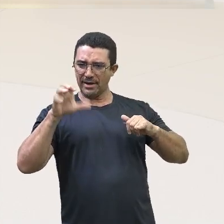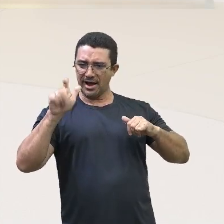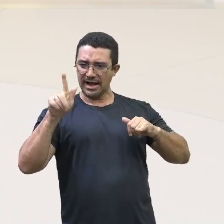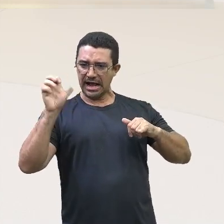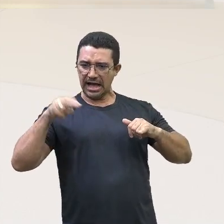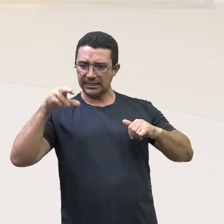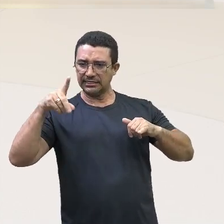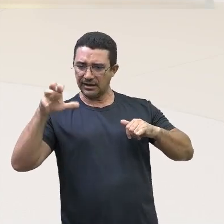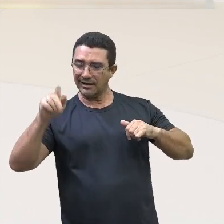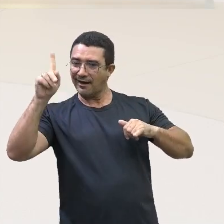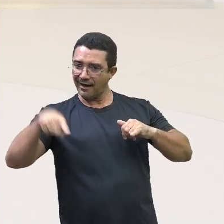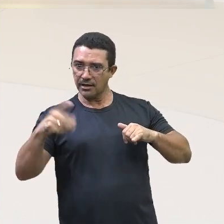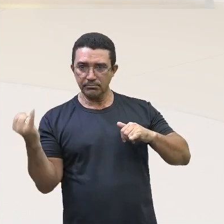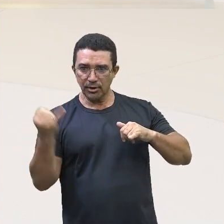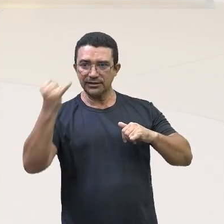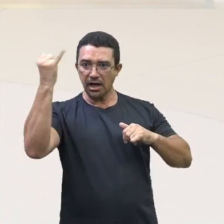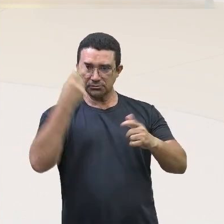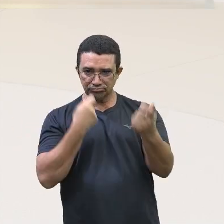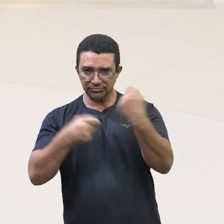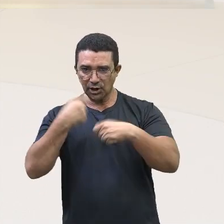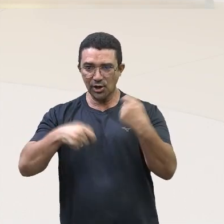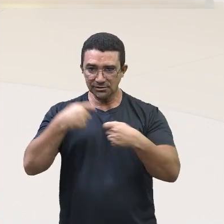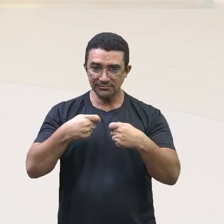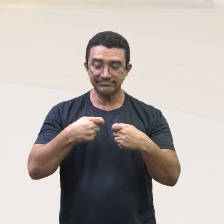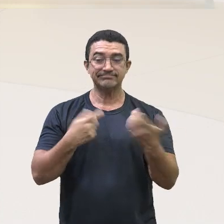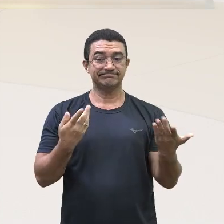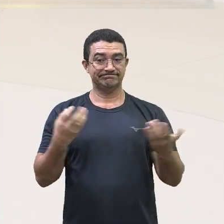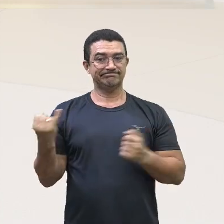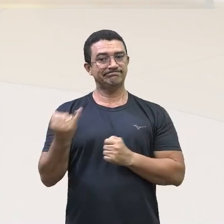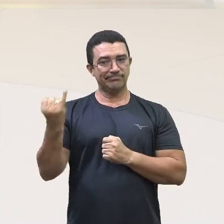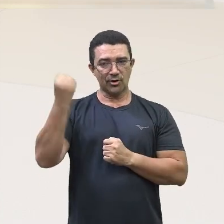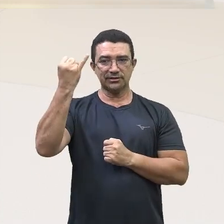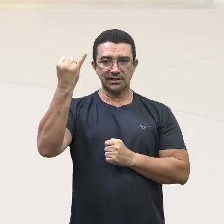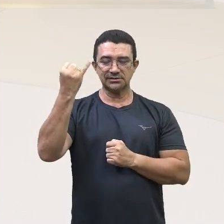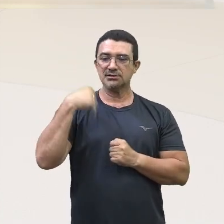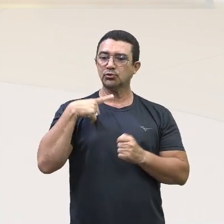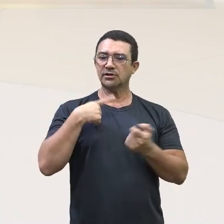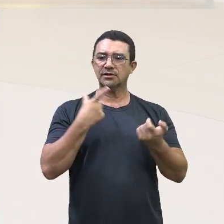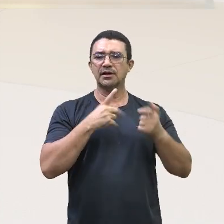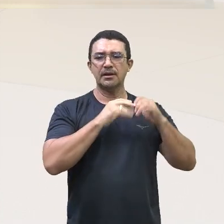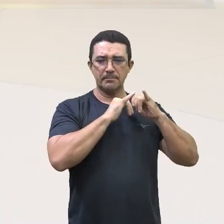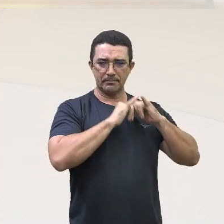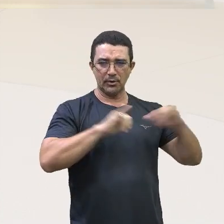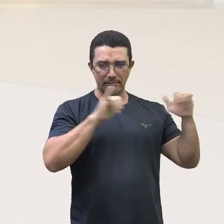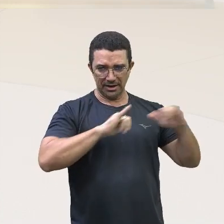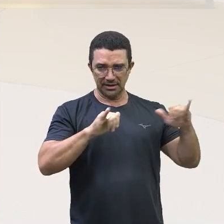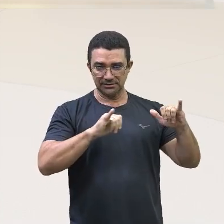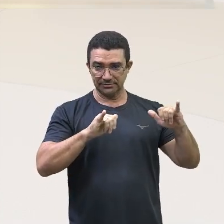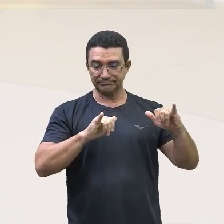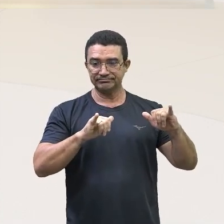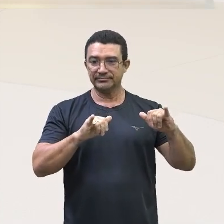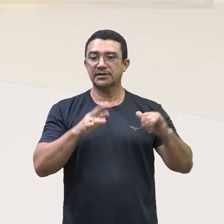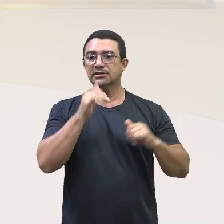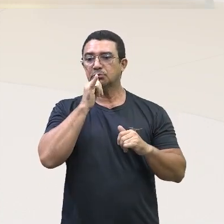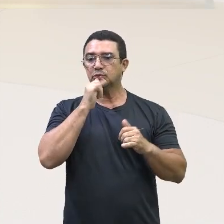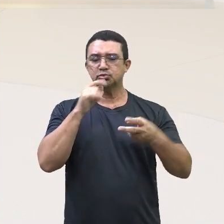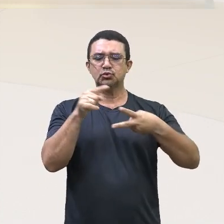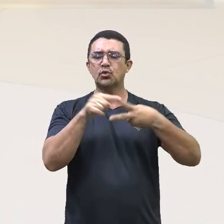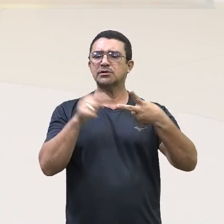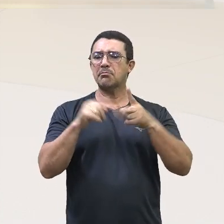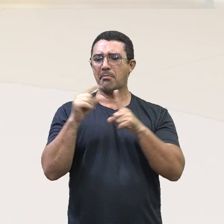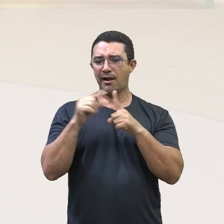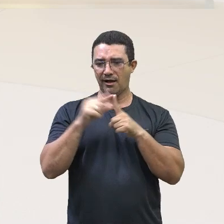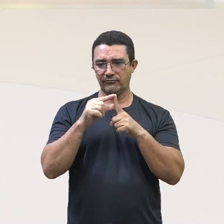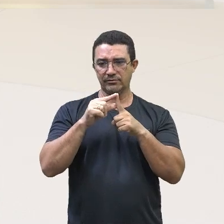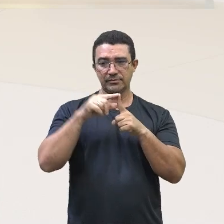É exatamente o que nós vamos ver ao longo da aula de hoje, a importância que nós temos entre propaganda e publicidade. Aliás, são dois termos que são utilizados aí